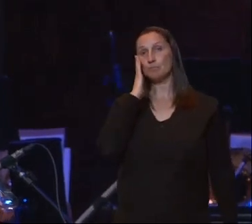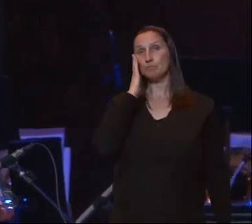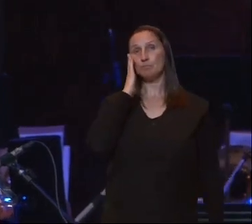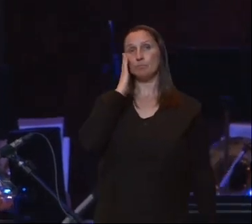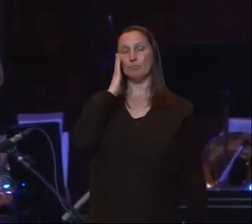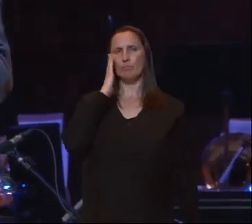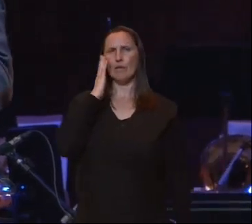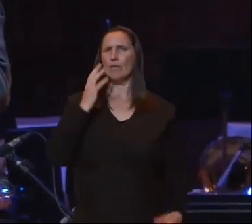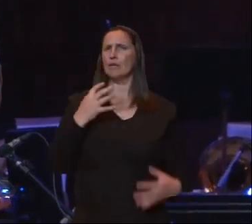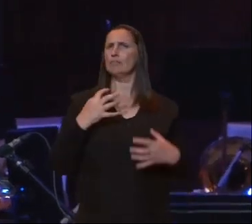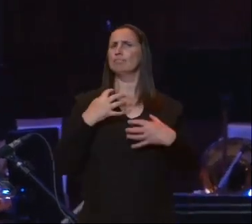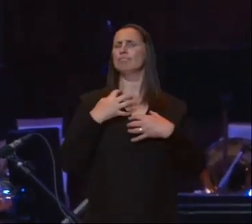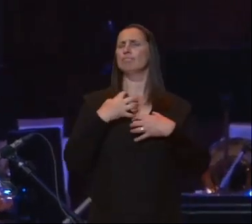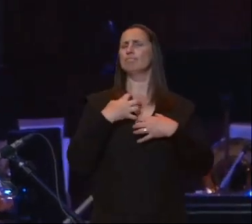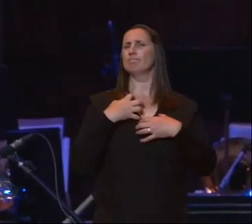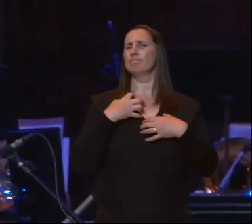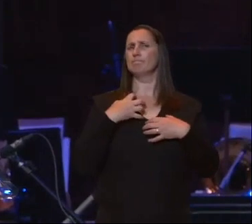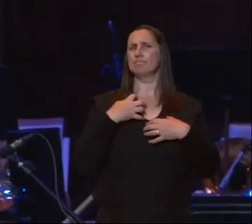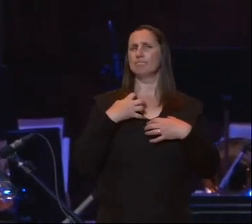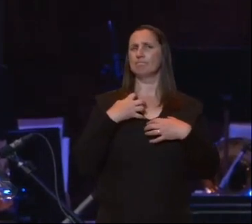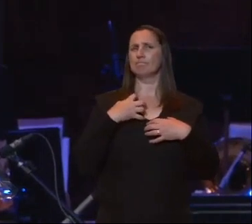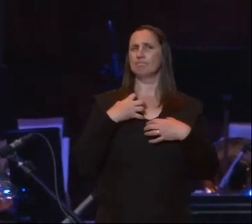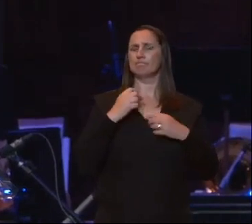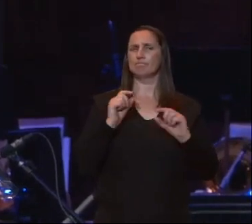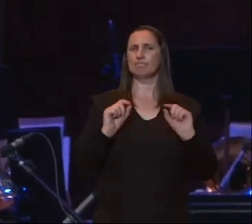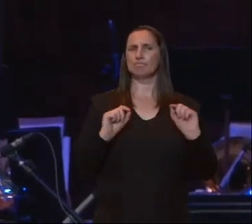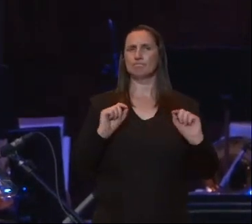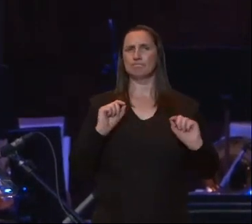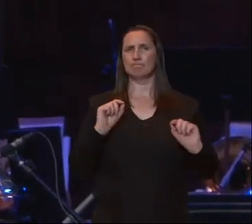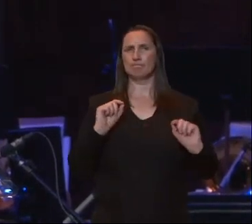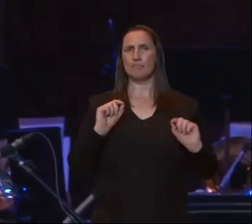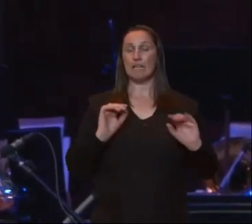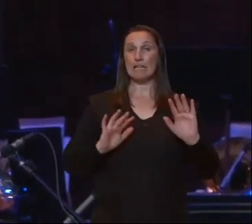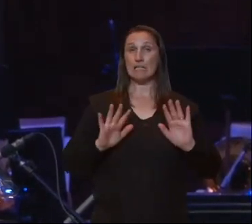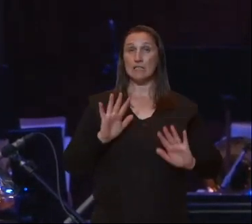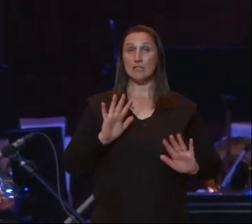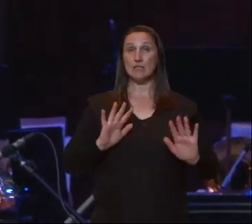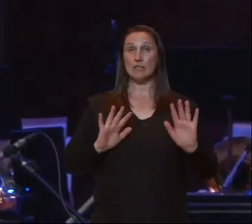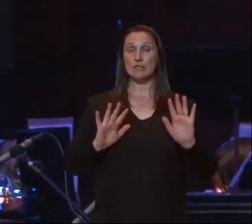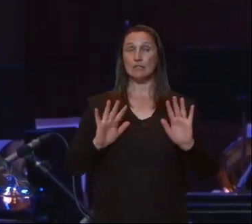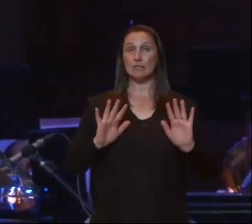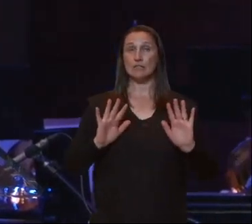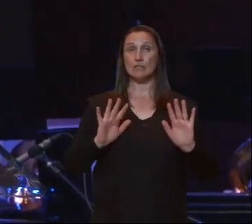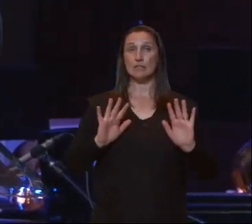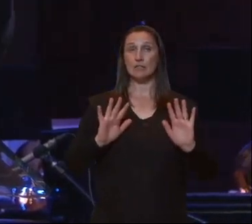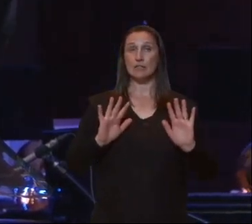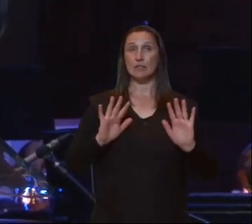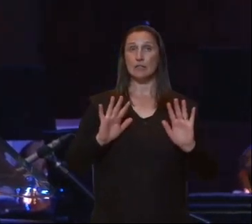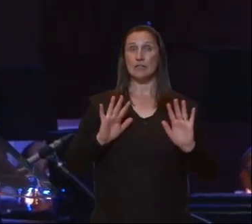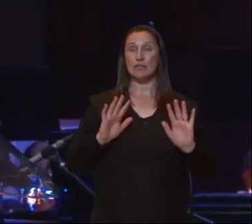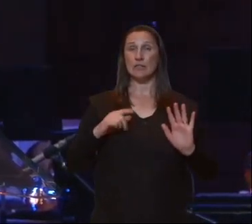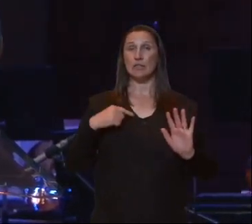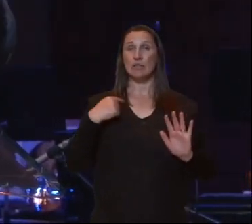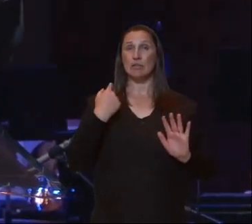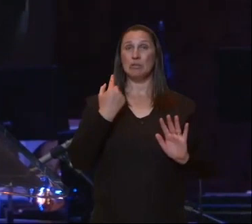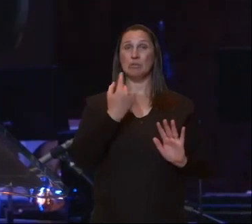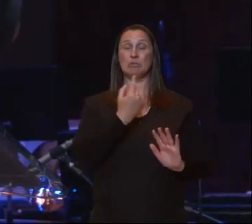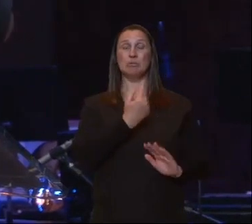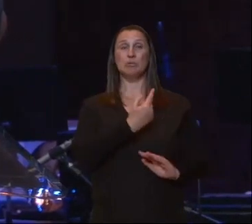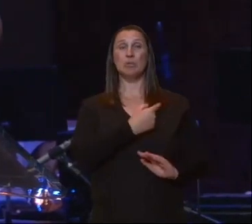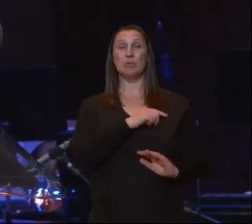o sentimento é que muitas vezes a gente entra numa roda e não consegue sair.